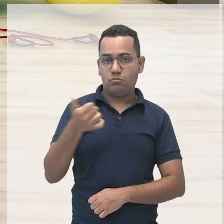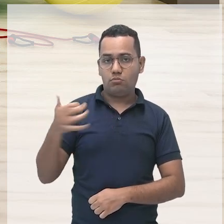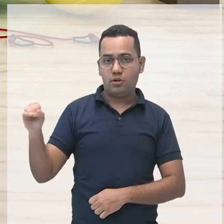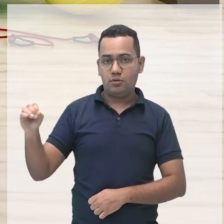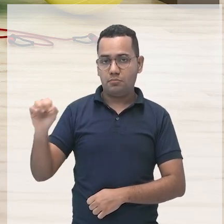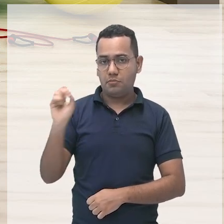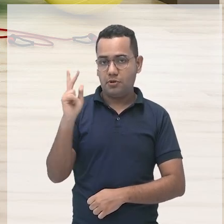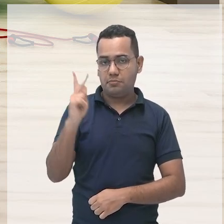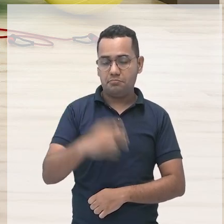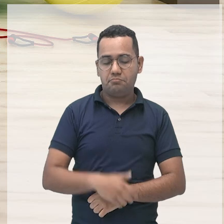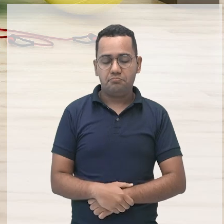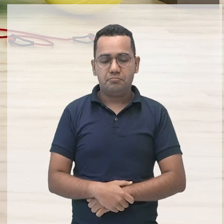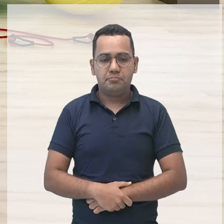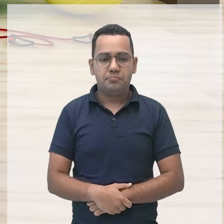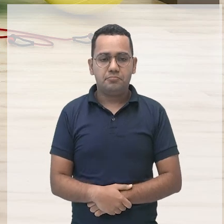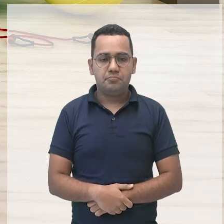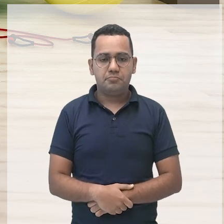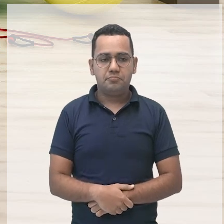5,